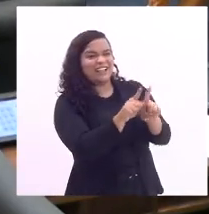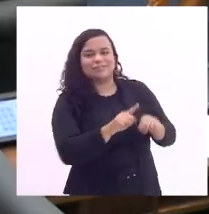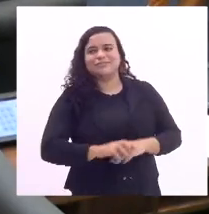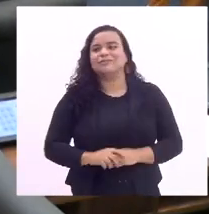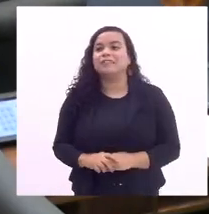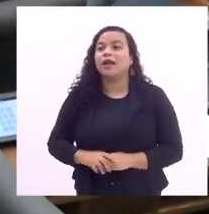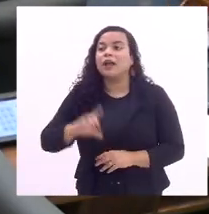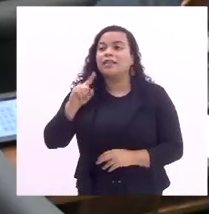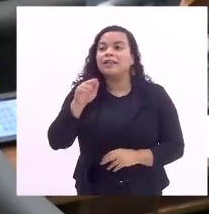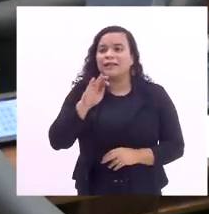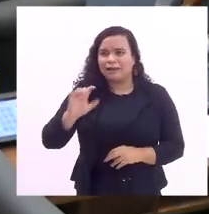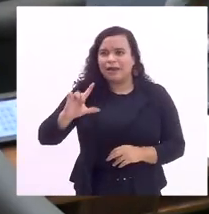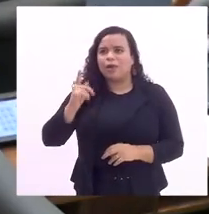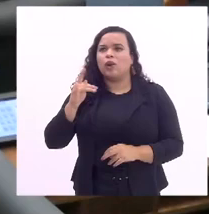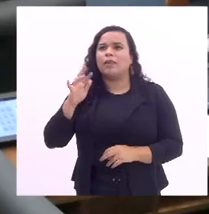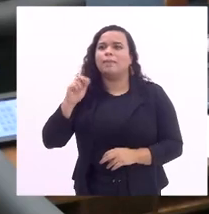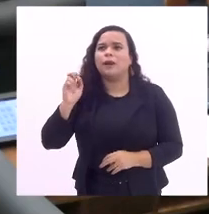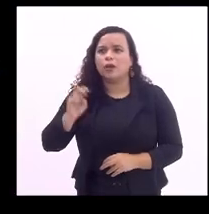Brelon.